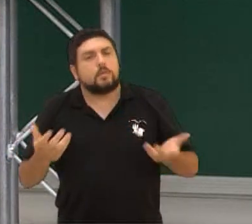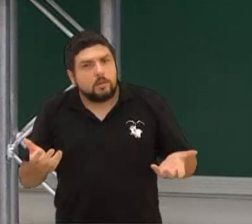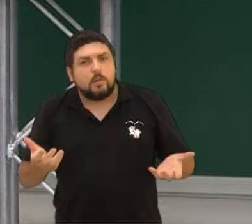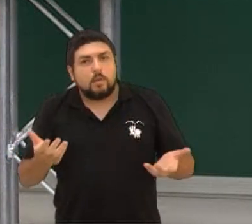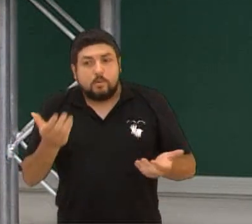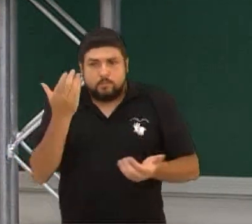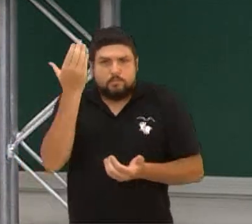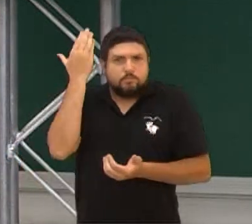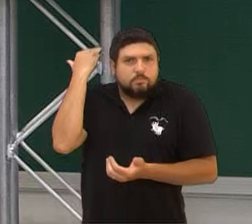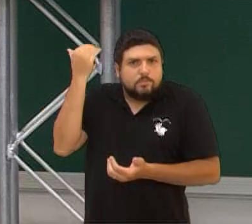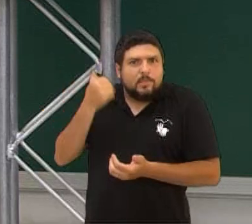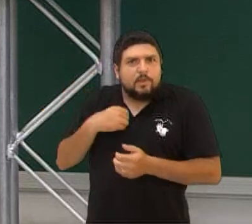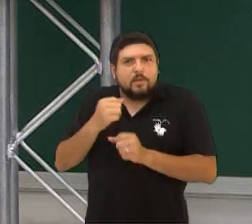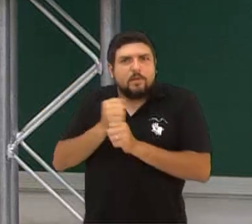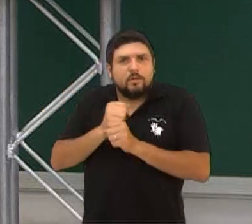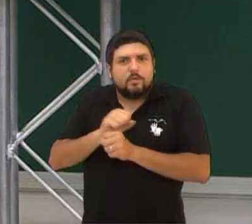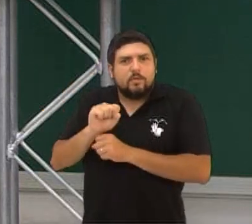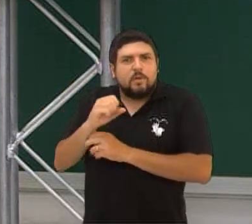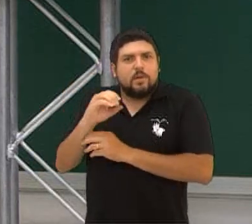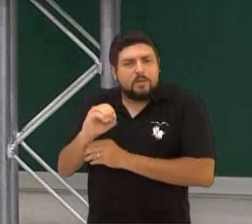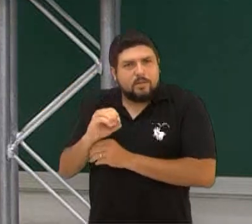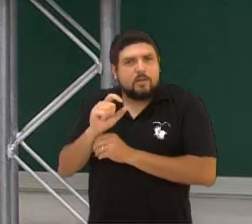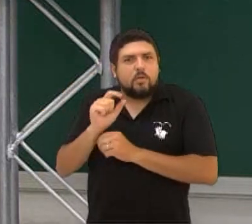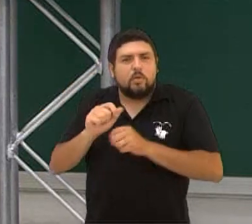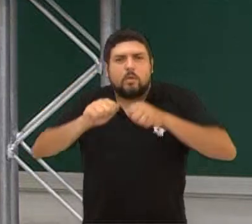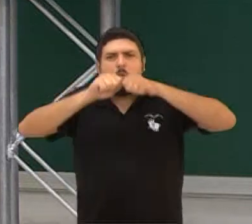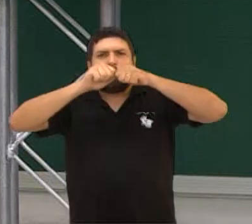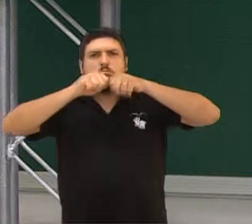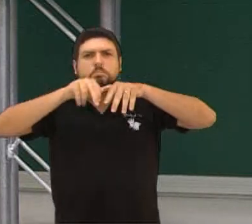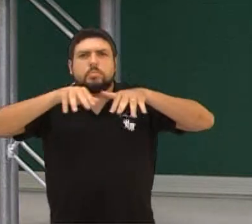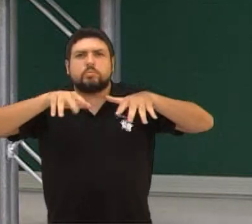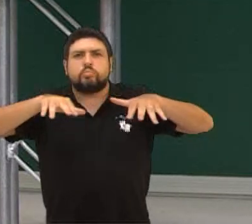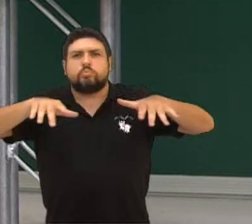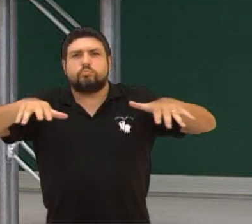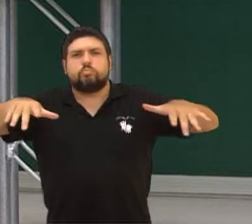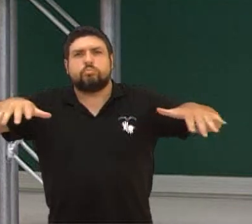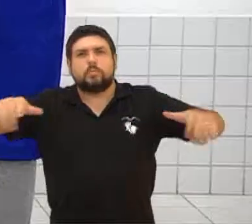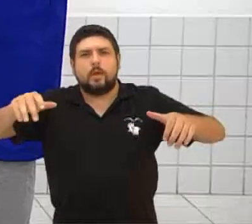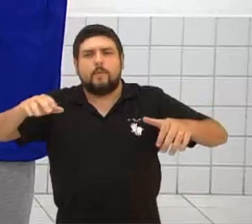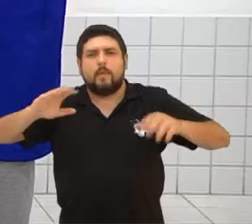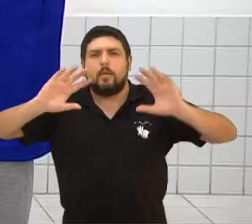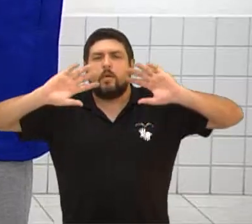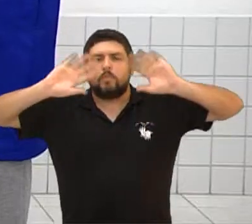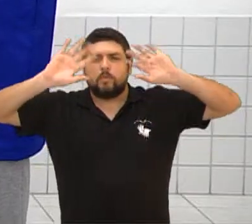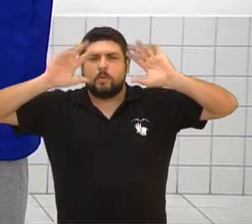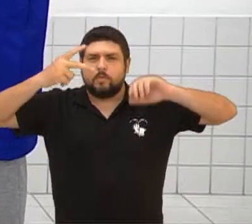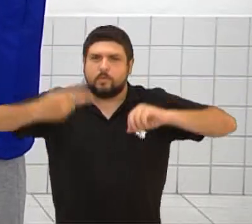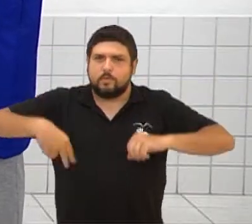geração de prata, foi muito importante para tornar o voleibol popular no nosso país.